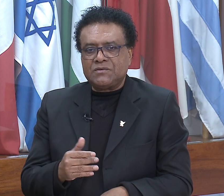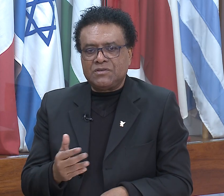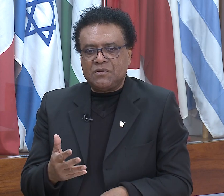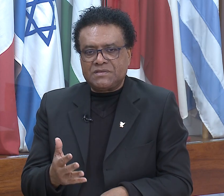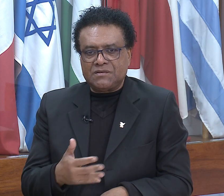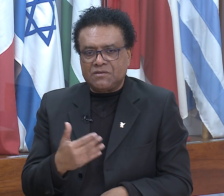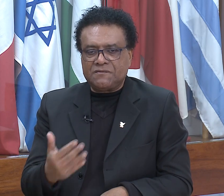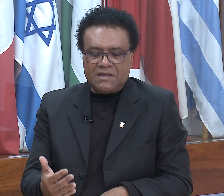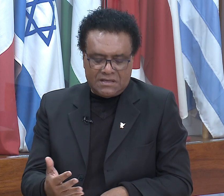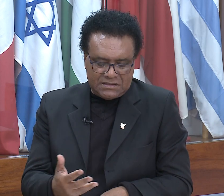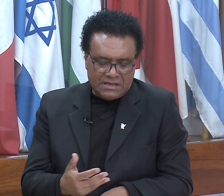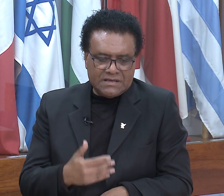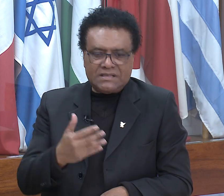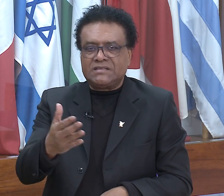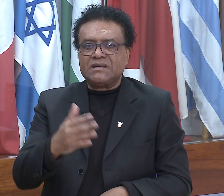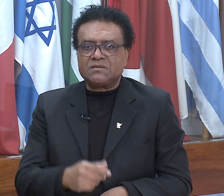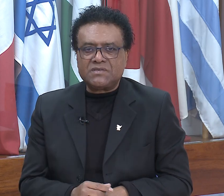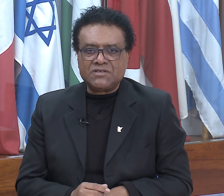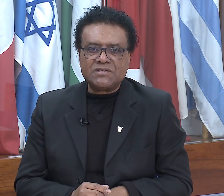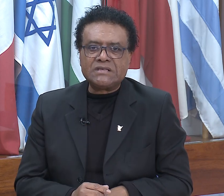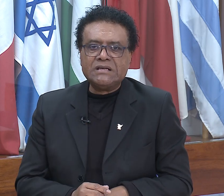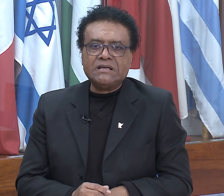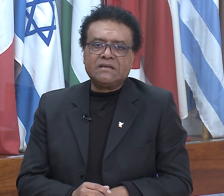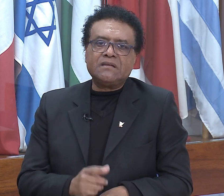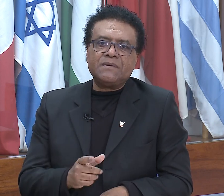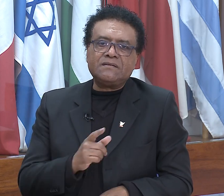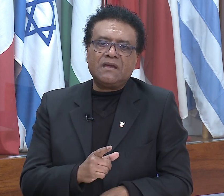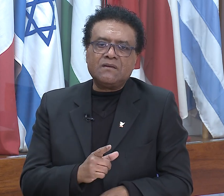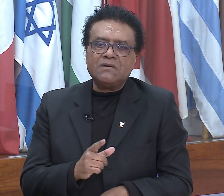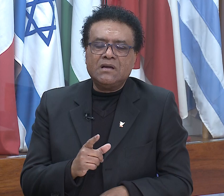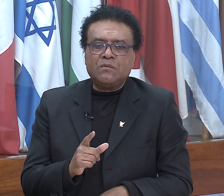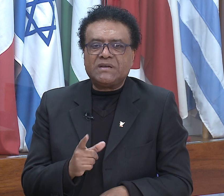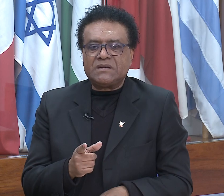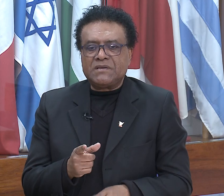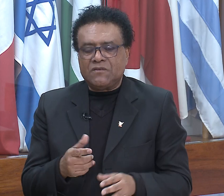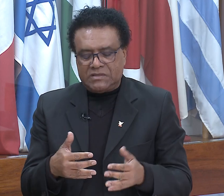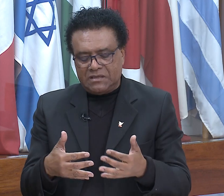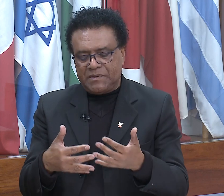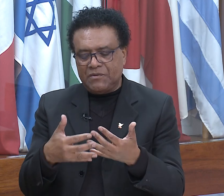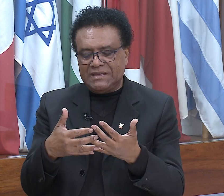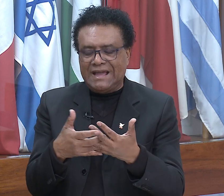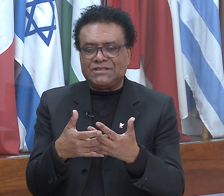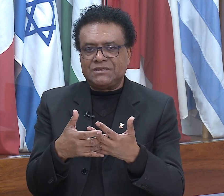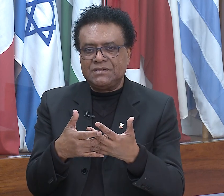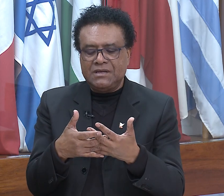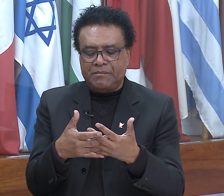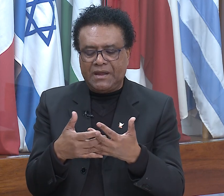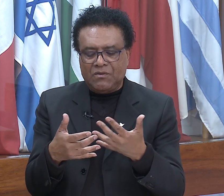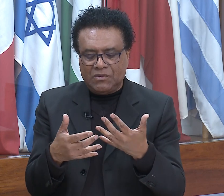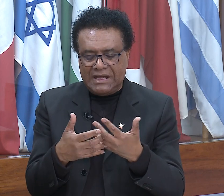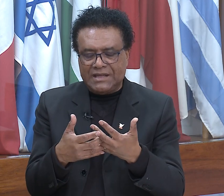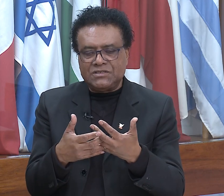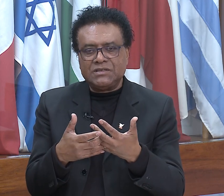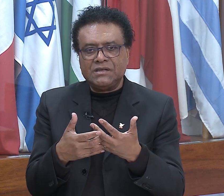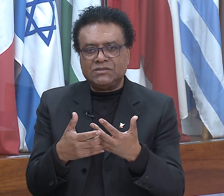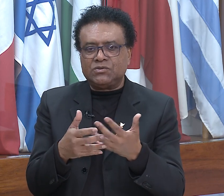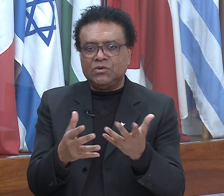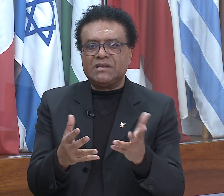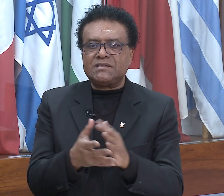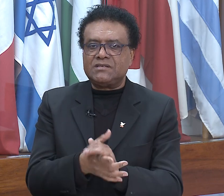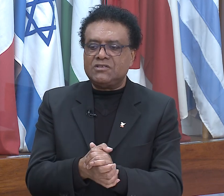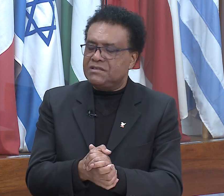em cargos de comissão de confiança como se diz que também tenham um pensamento voltado para unidade para igualdade